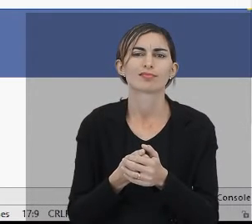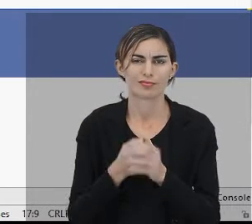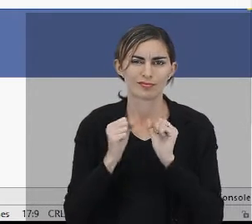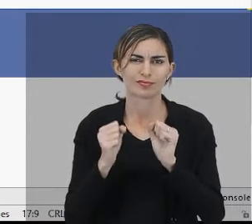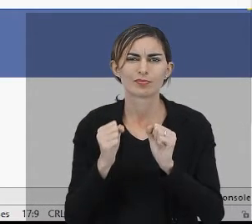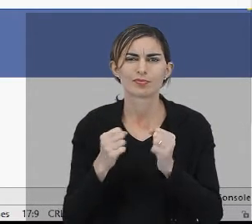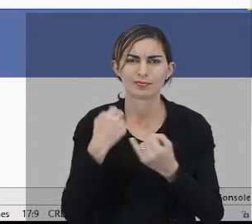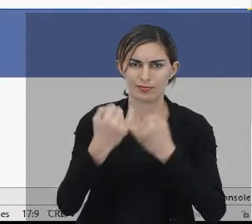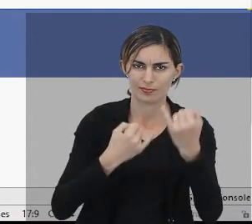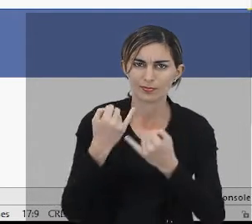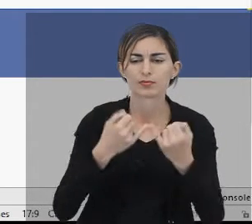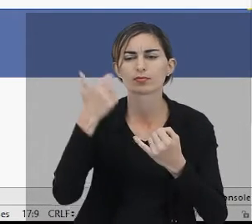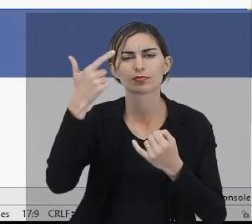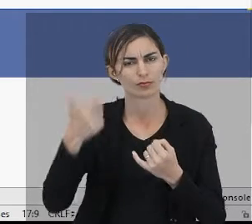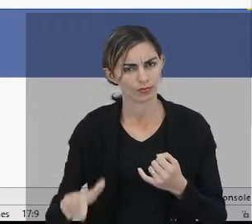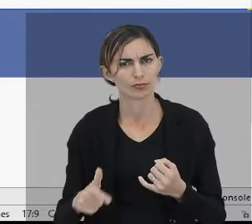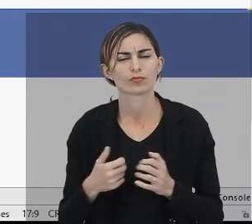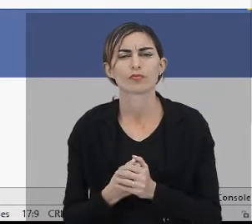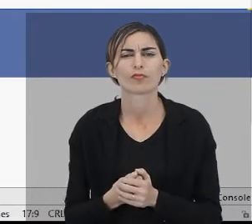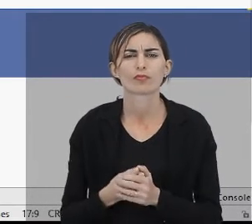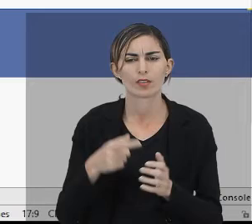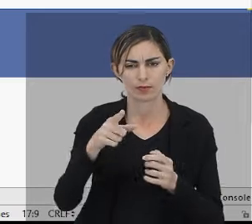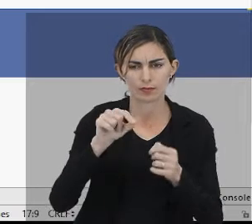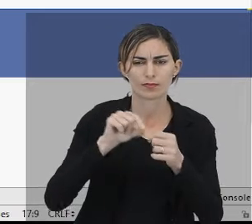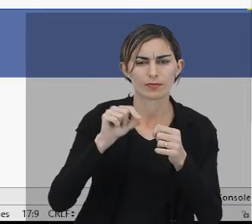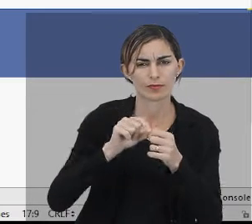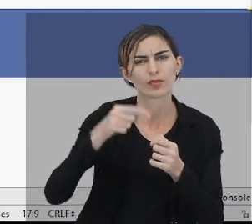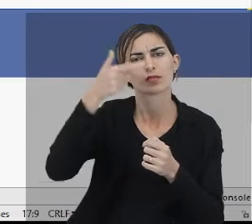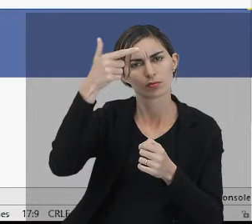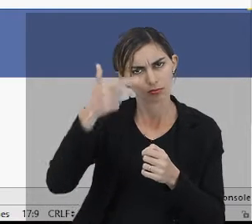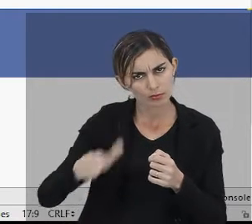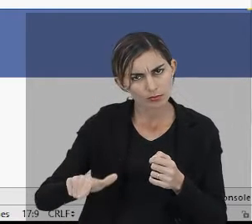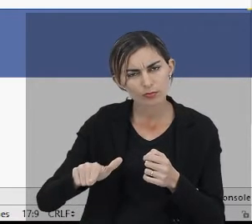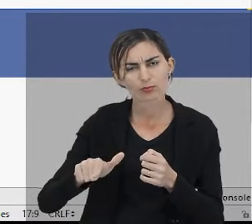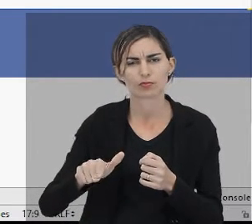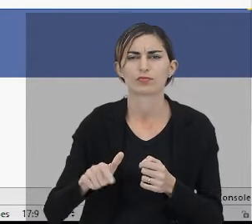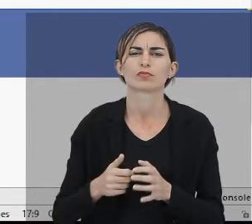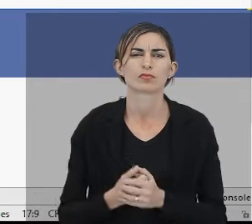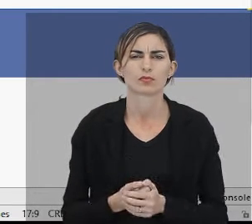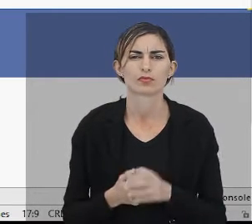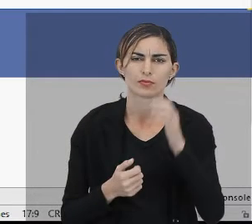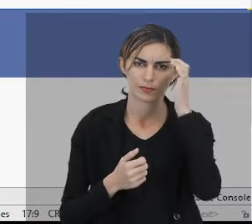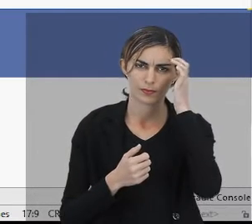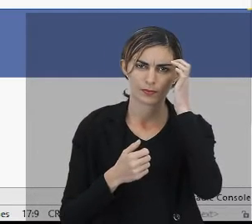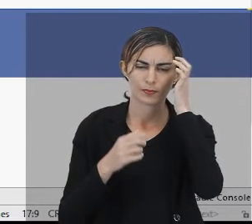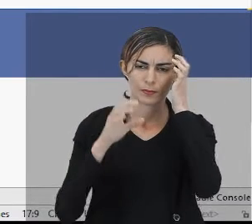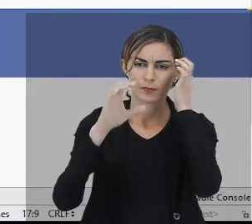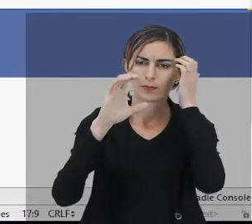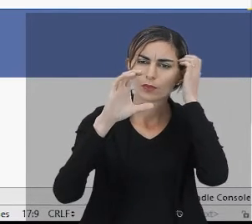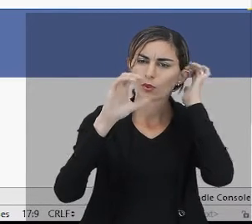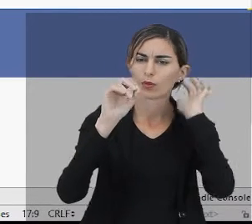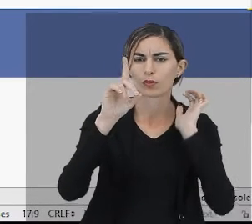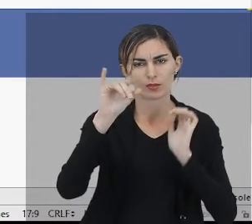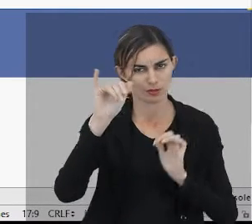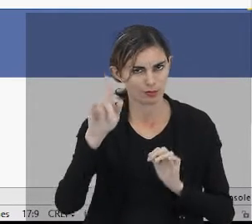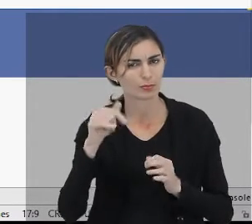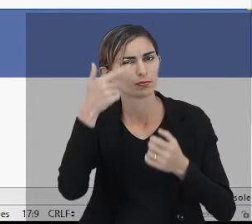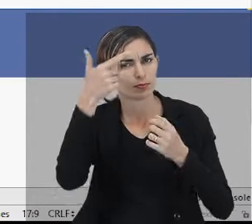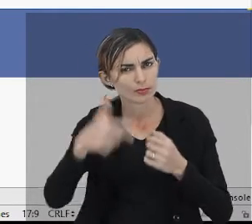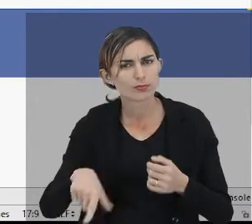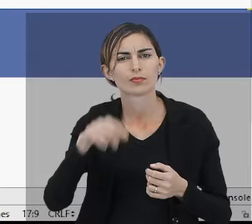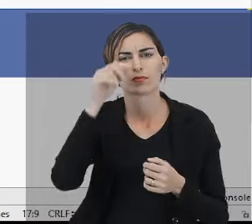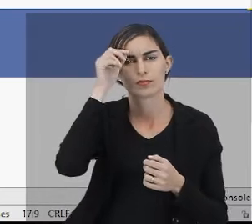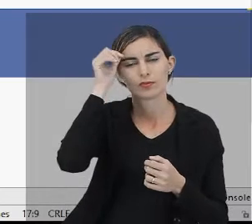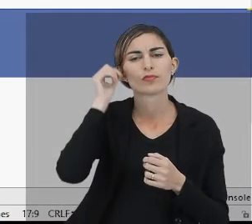decidir jogar novamente. Então você vai repetir aquele código por